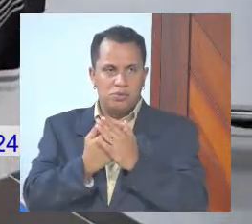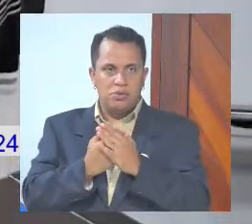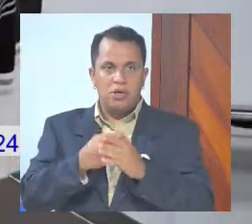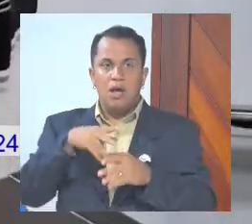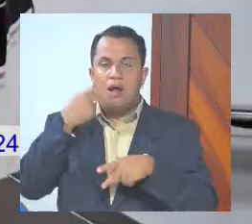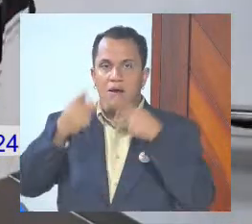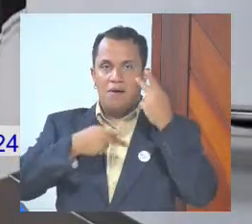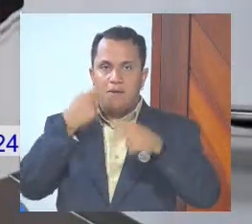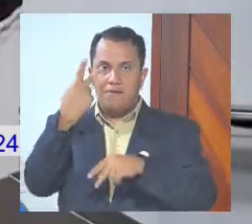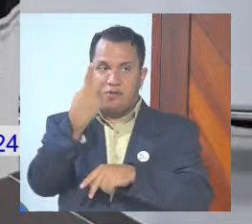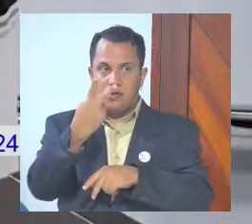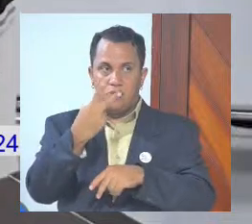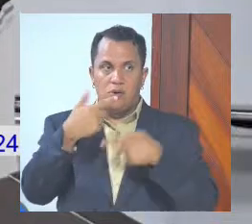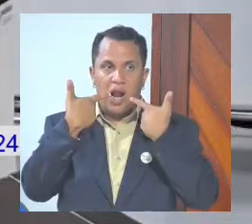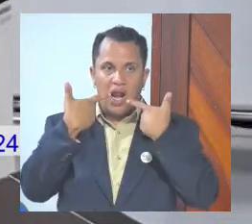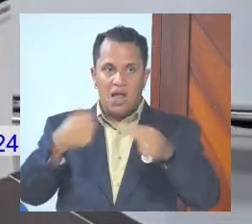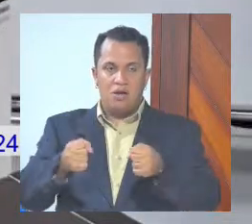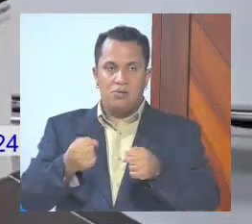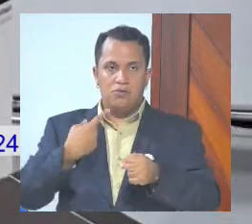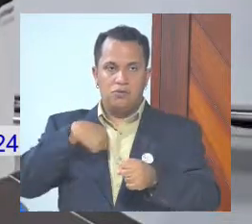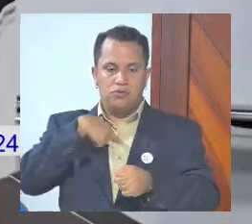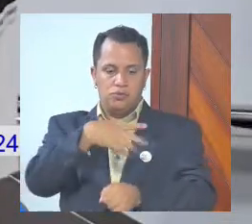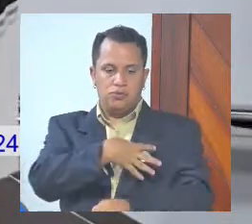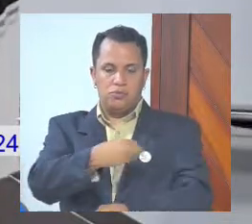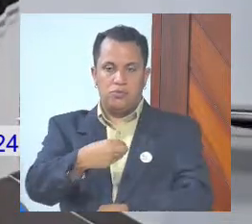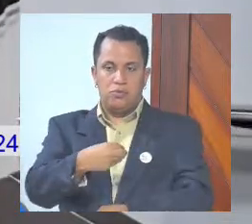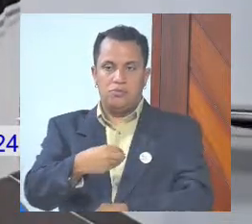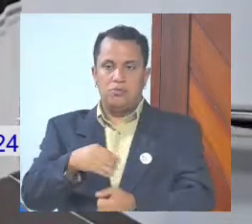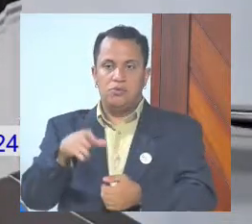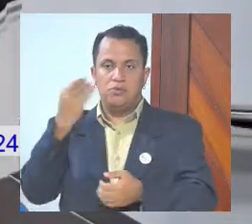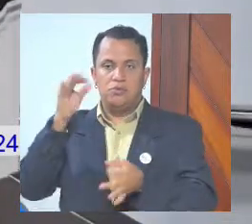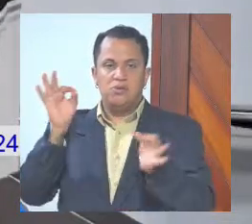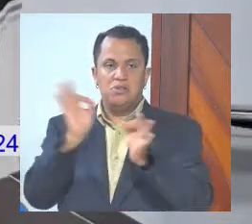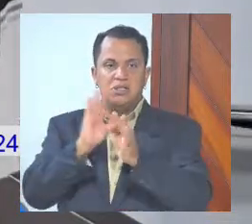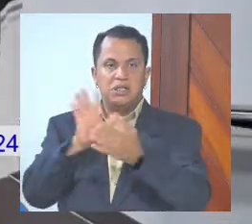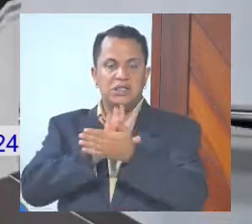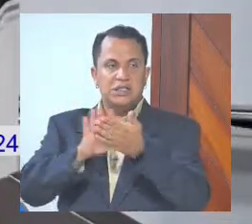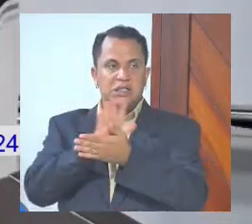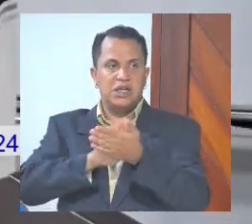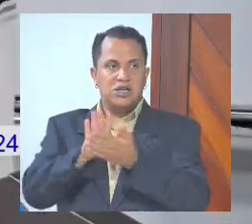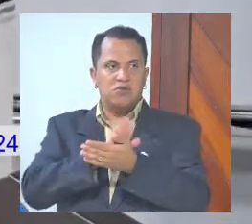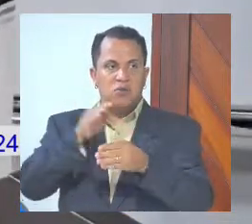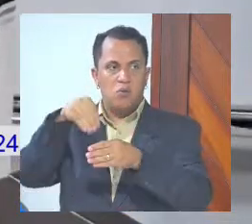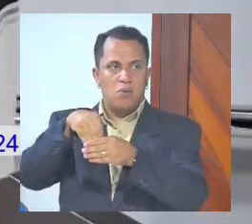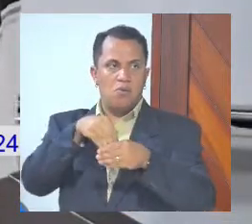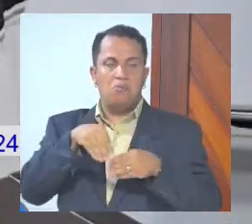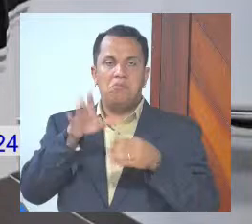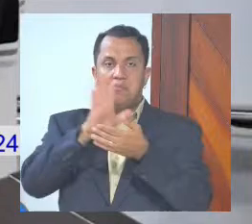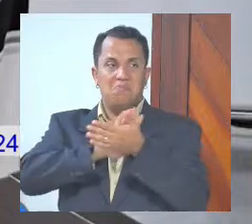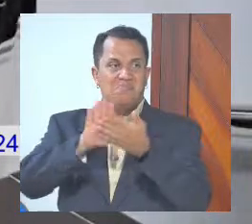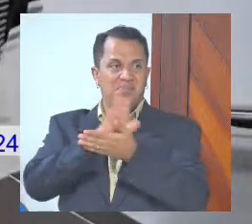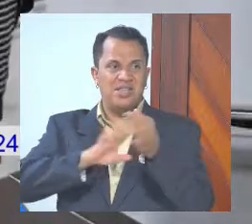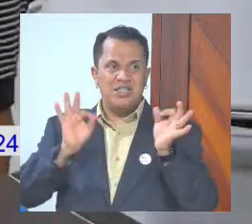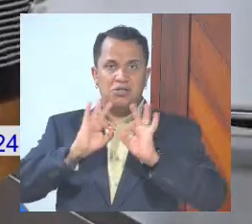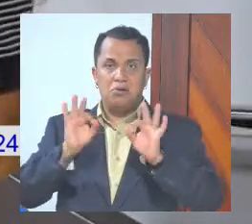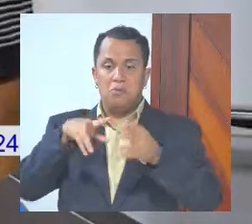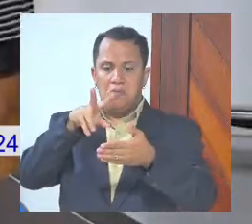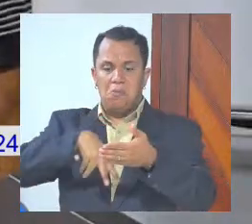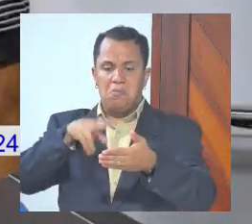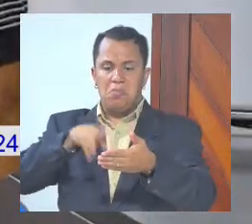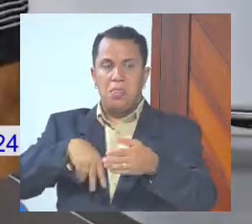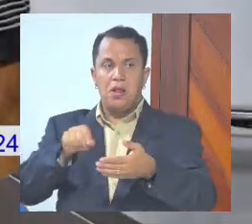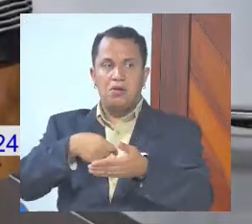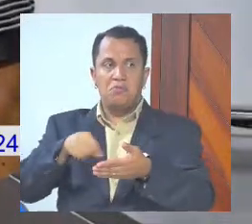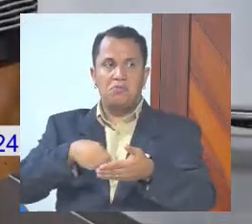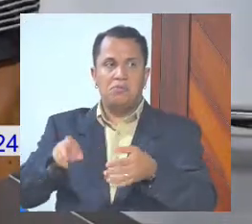bilíngues e os nossos filhos são analfabetos eleitorais, não sabem nem ler e